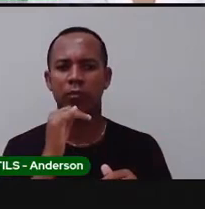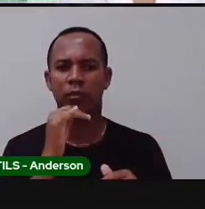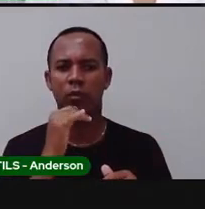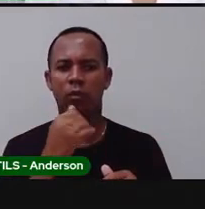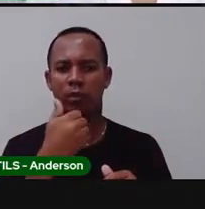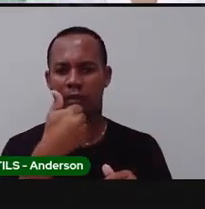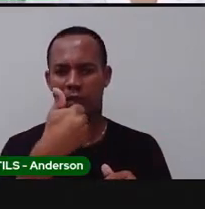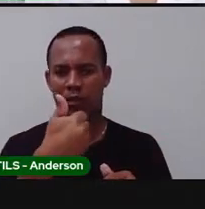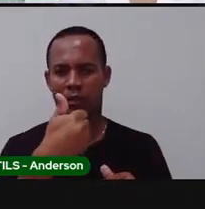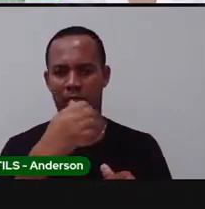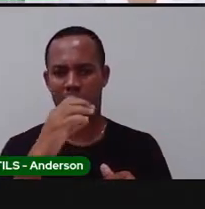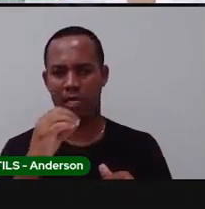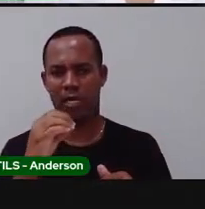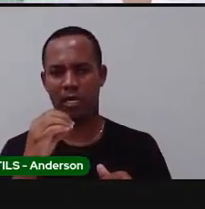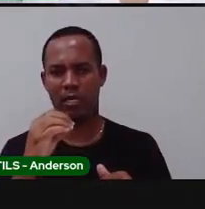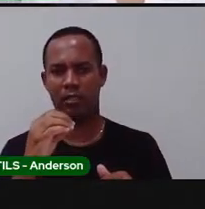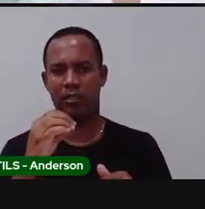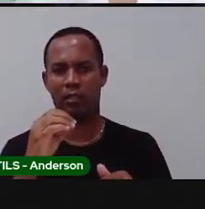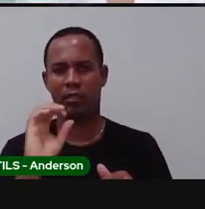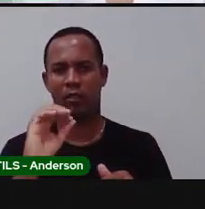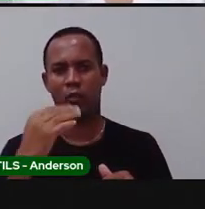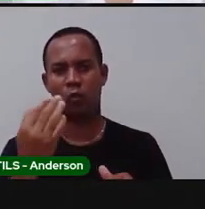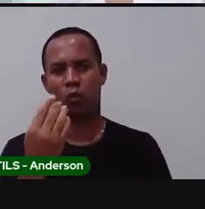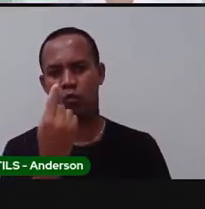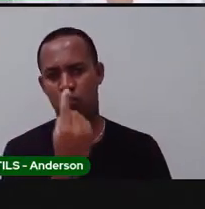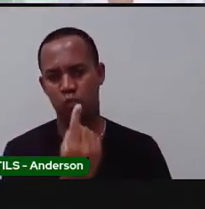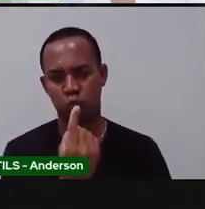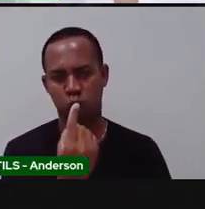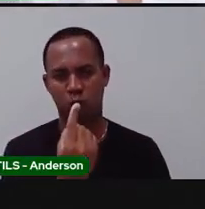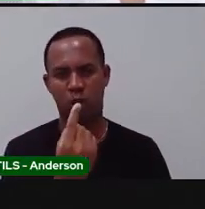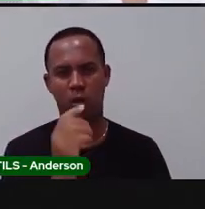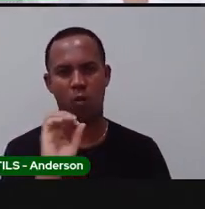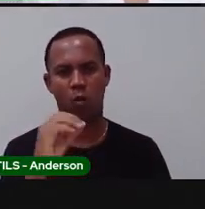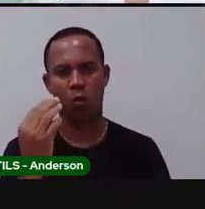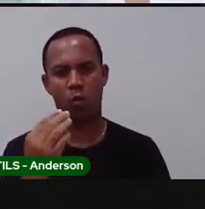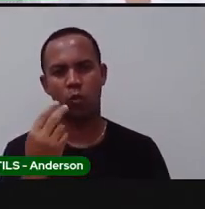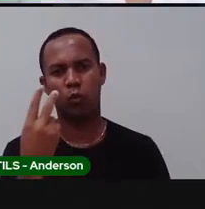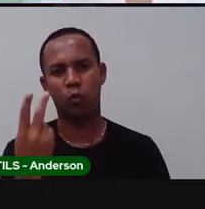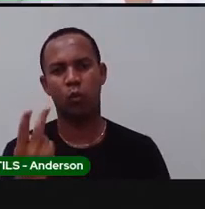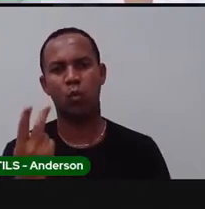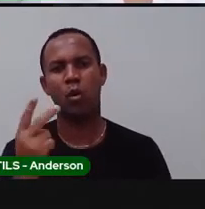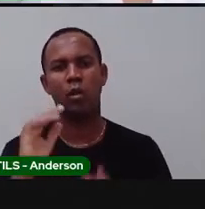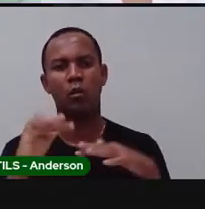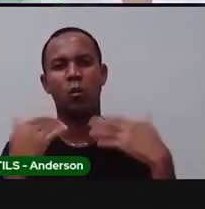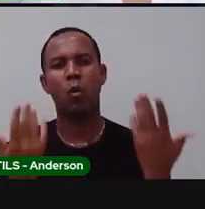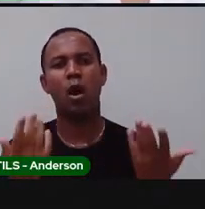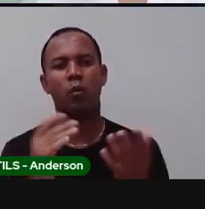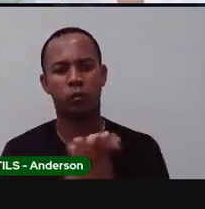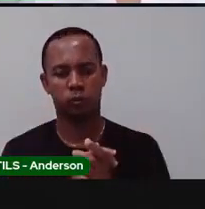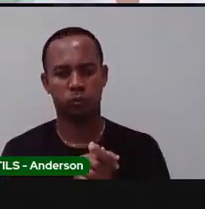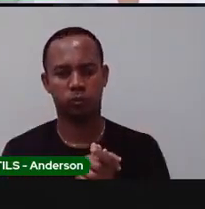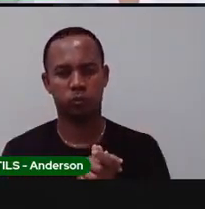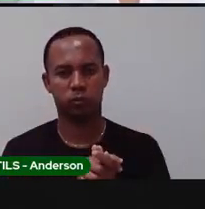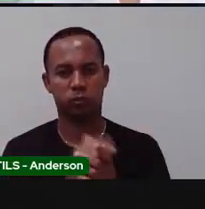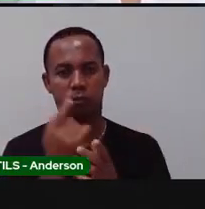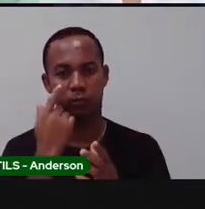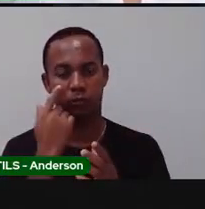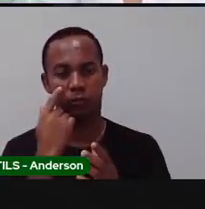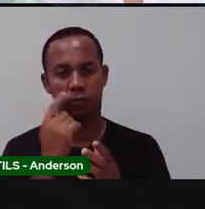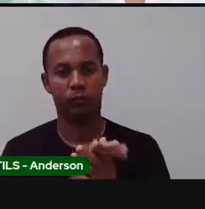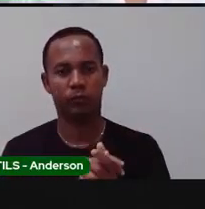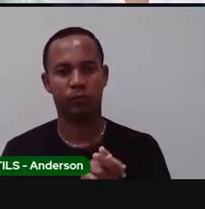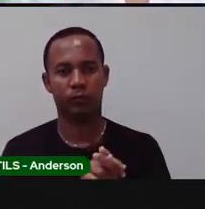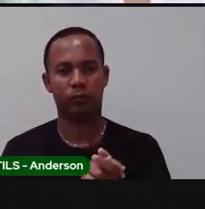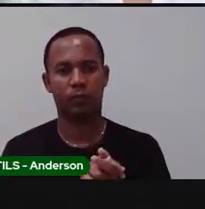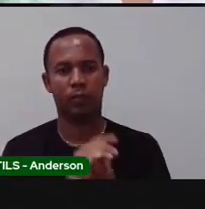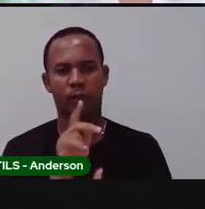de 10. Então, uma dezena é o quê? 10 unidades.